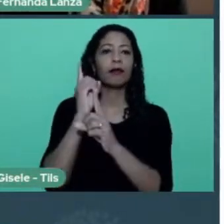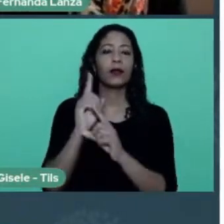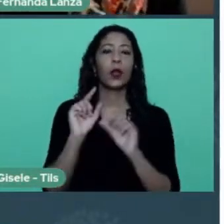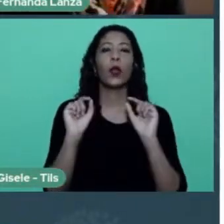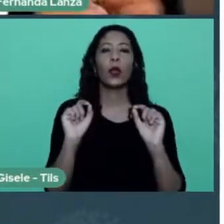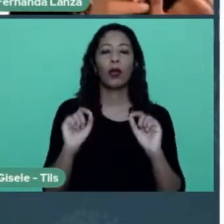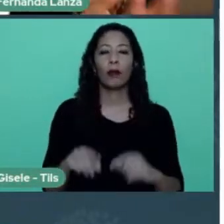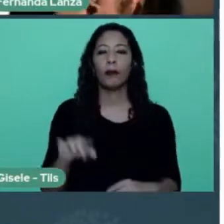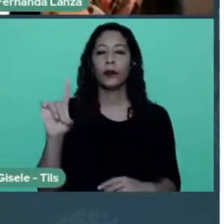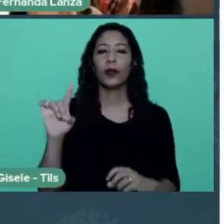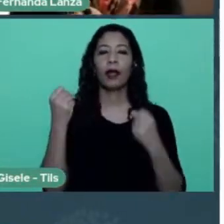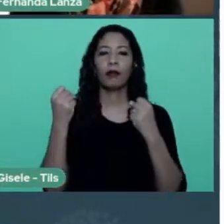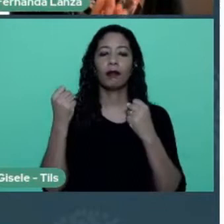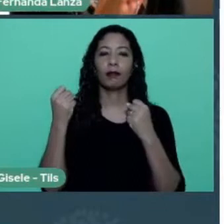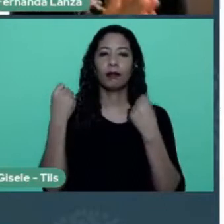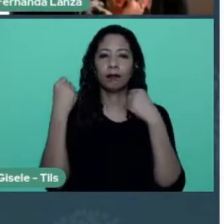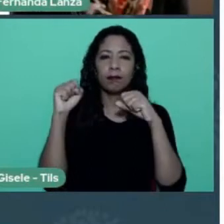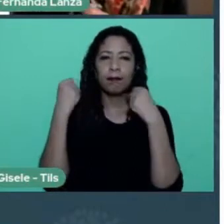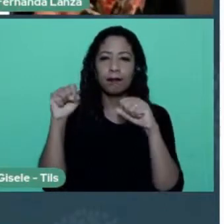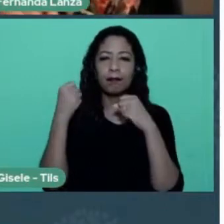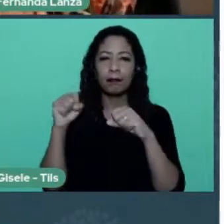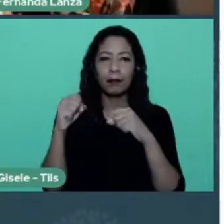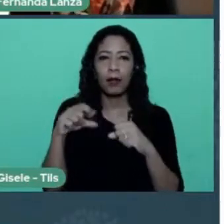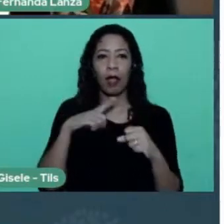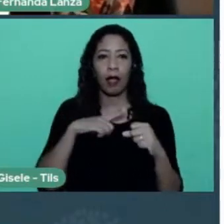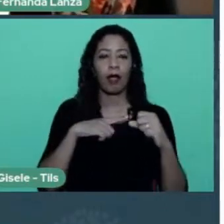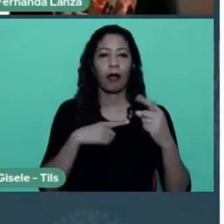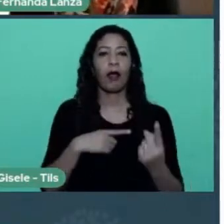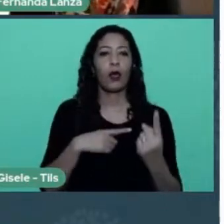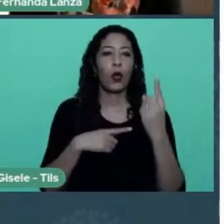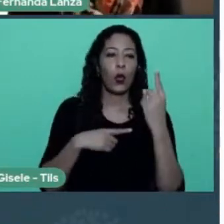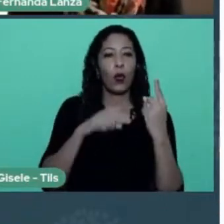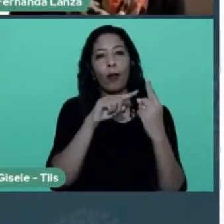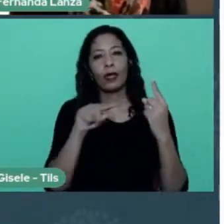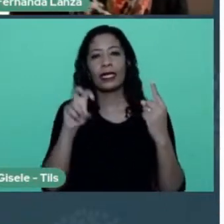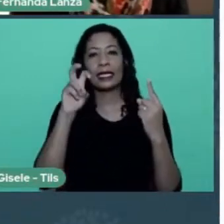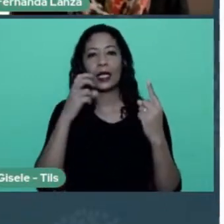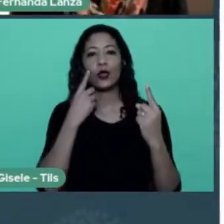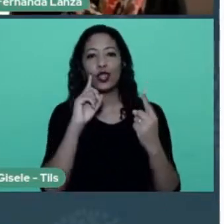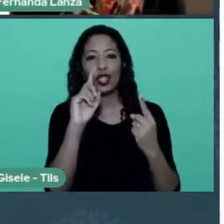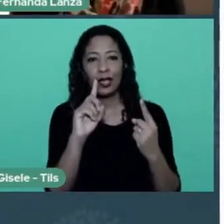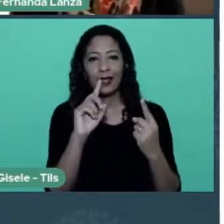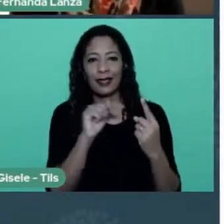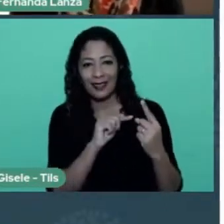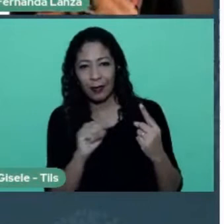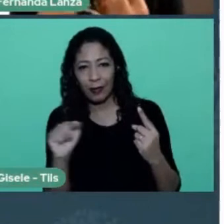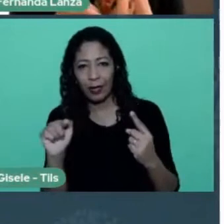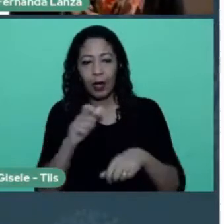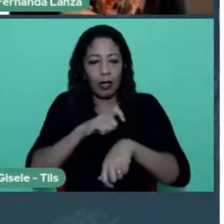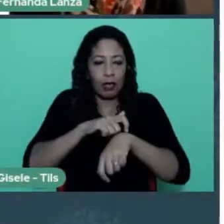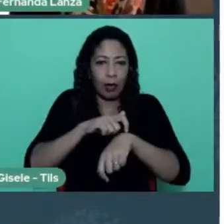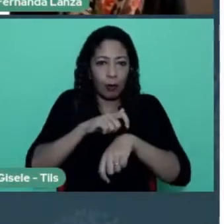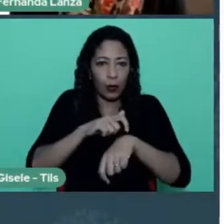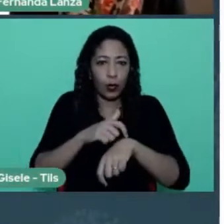atividades realizadas, na maior parte das vezes, elas eram de 1 a 5 vezes na semana, com duração de 1 a 2 horas,